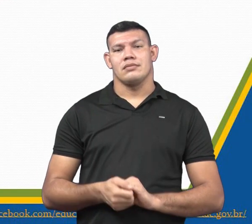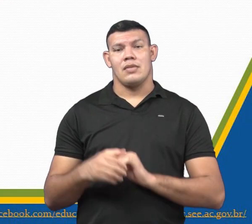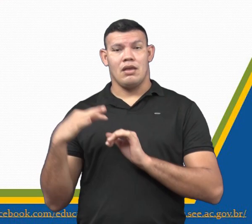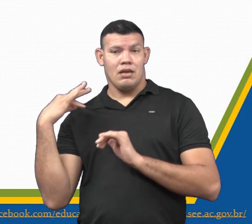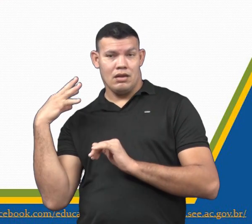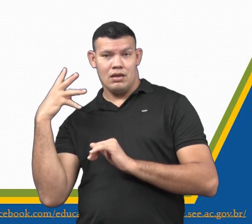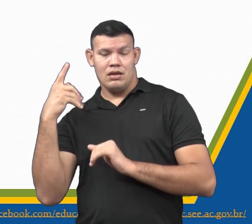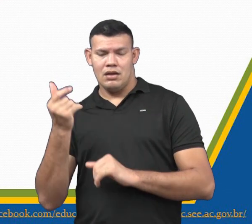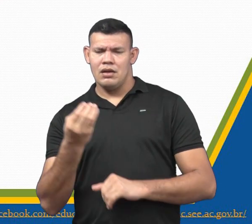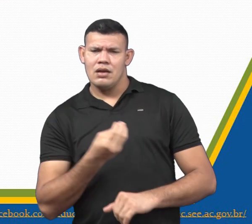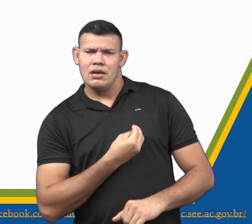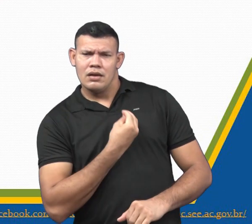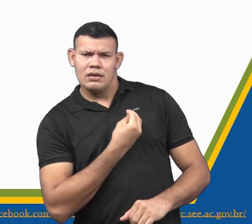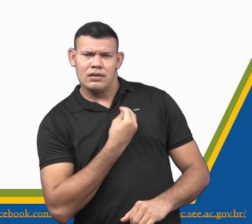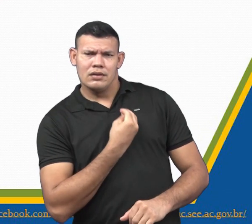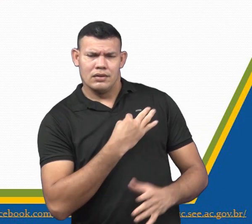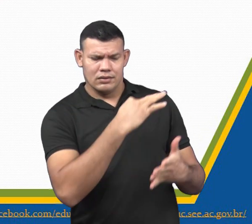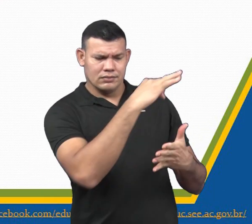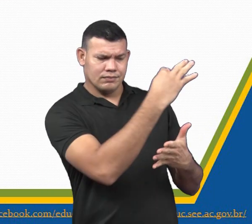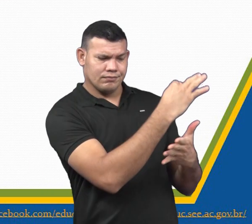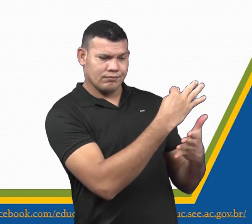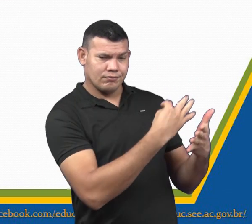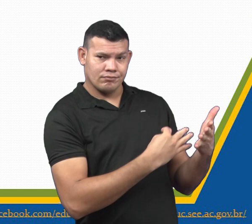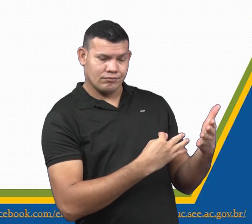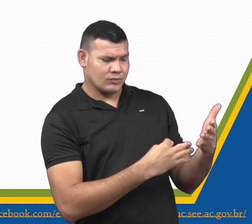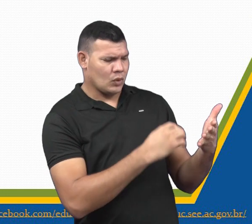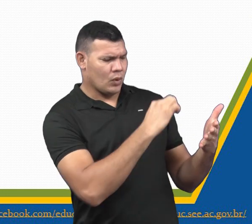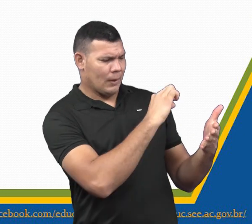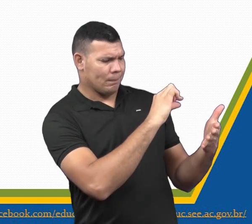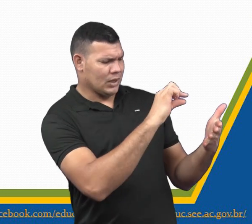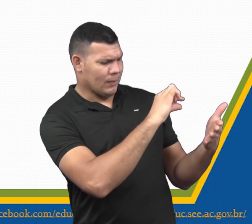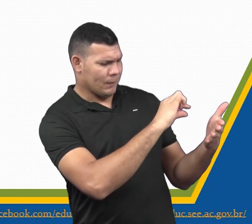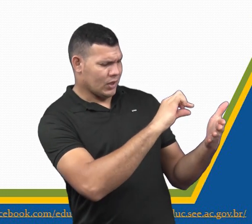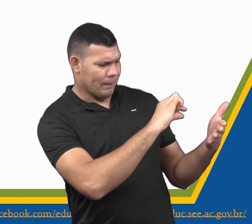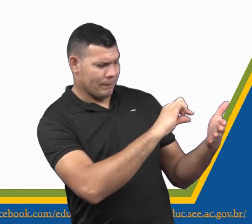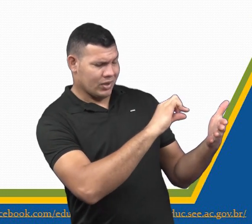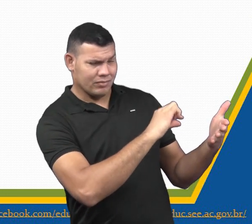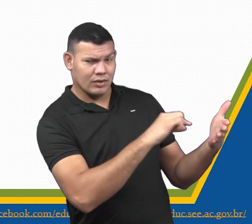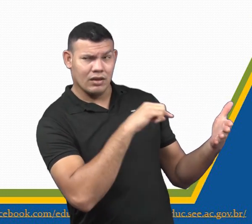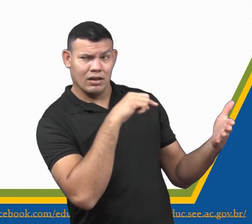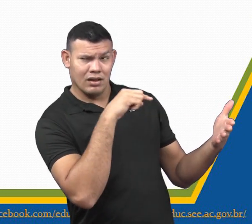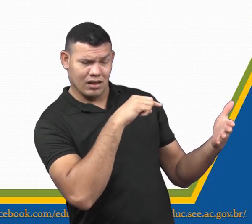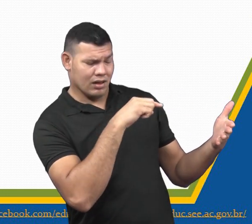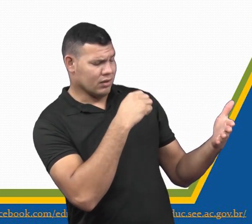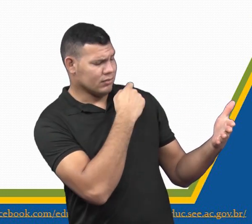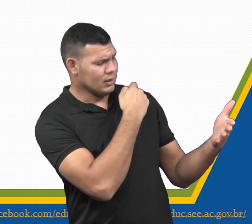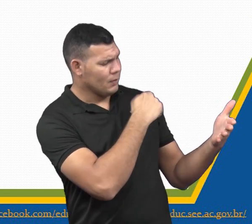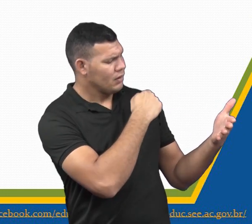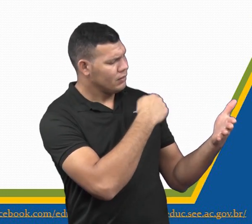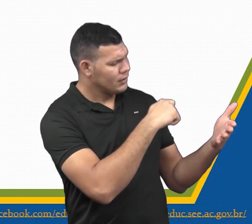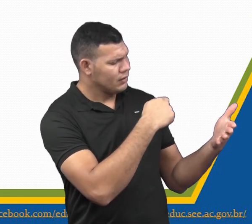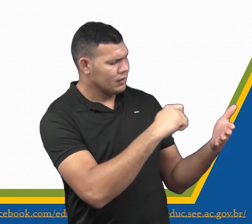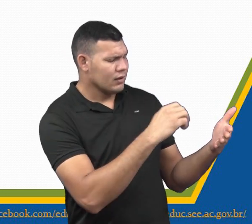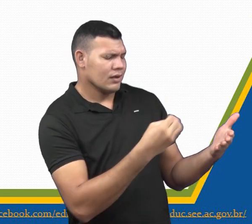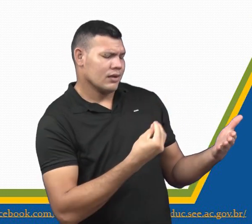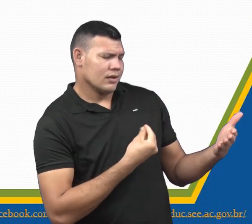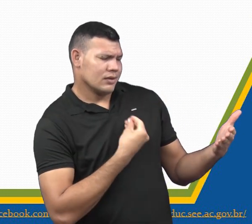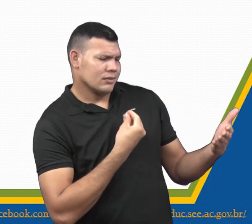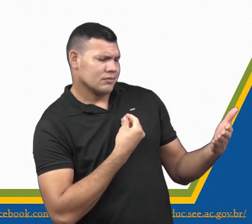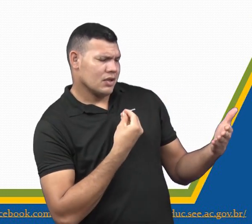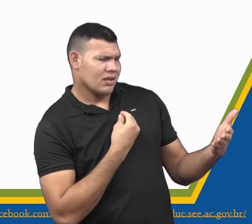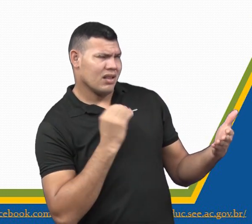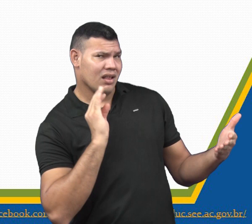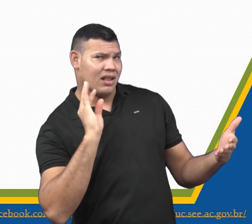Autobiografia. É o texto organizado em parágrafos em que a pessoa escreve sobre sua própria vida. Acabei de falar isso.